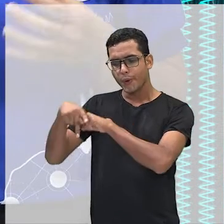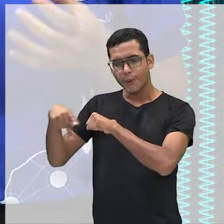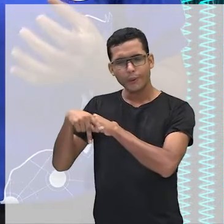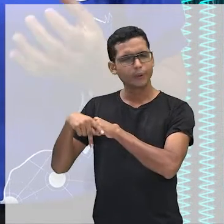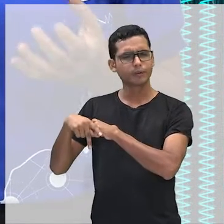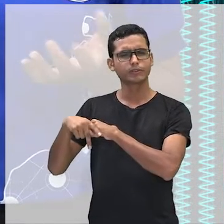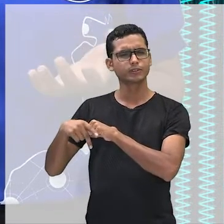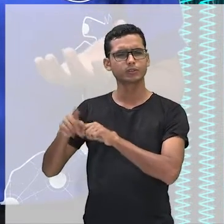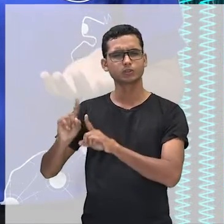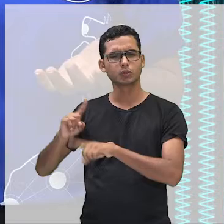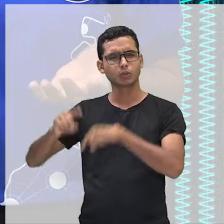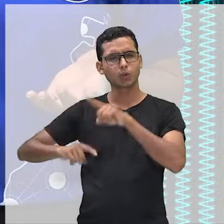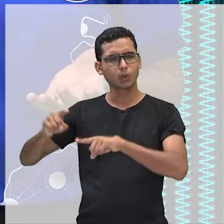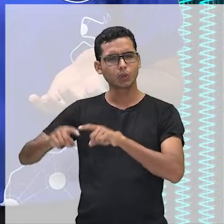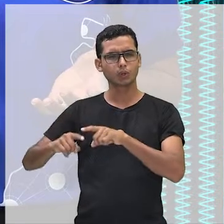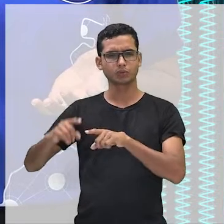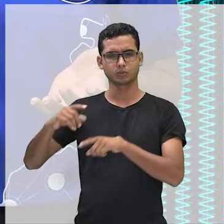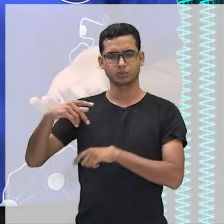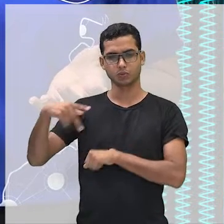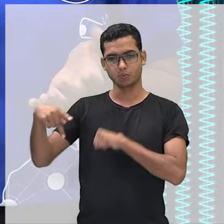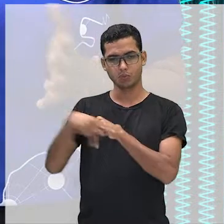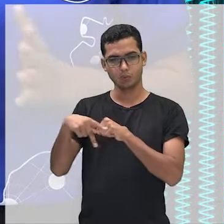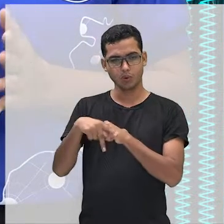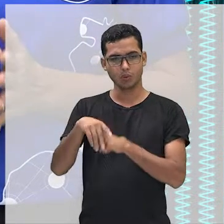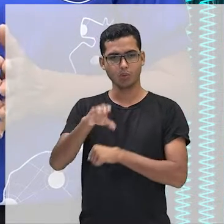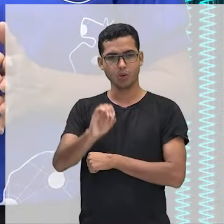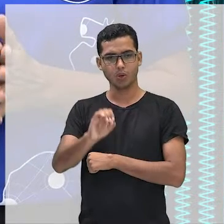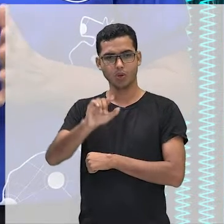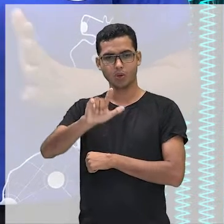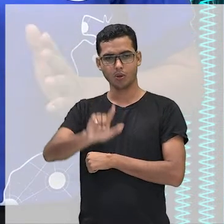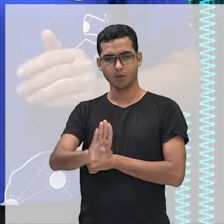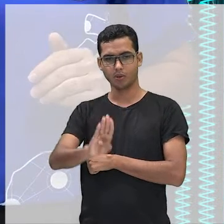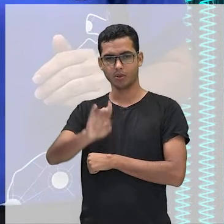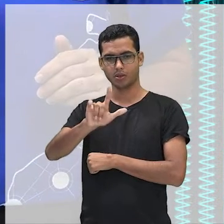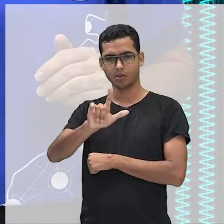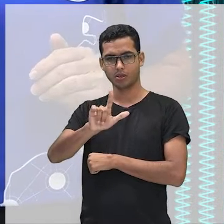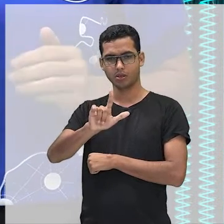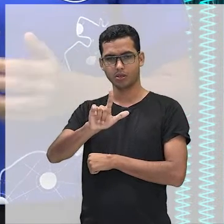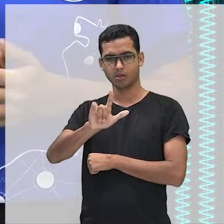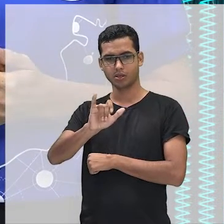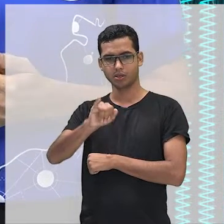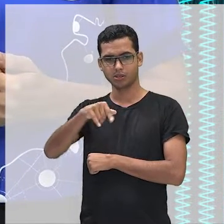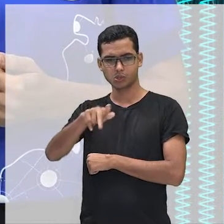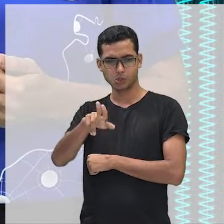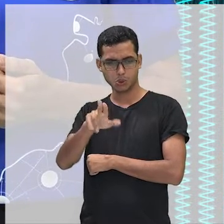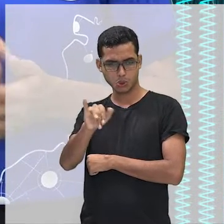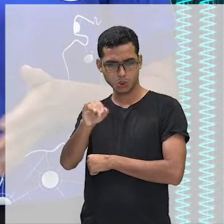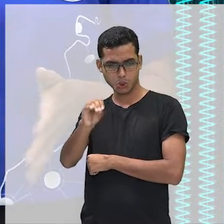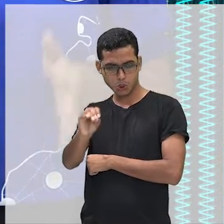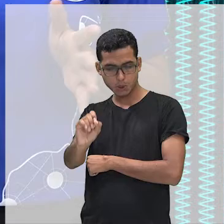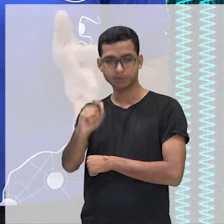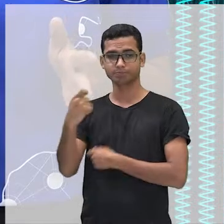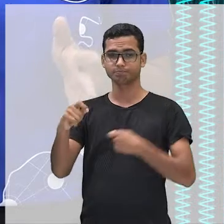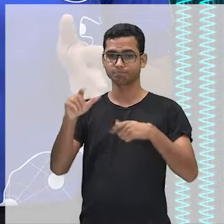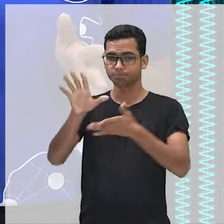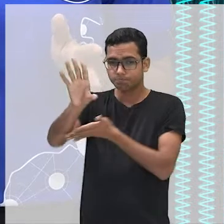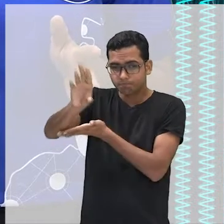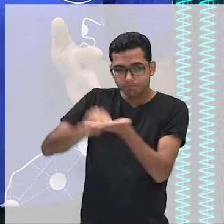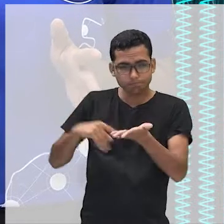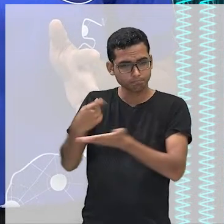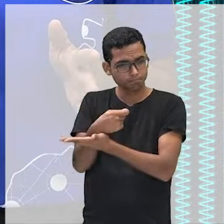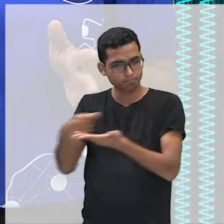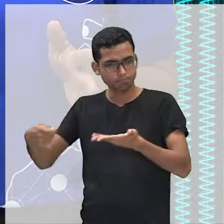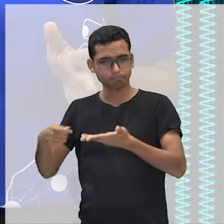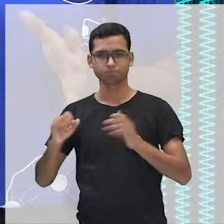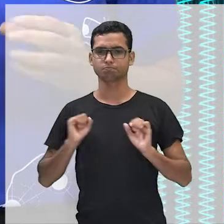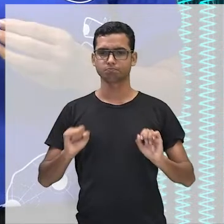né? Os pronomes com função de objeto, certo? Então, anotem que isso é importante. Então, já podem colocar aí no caderno